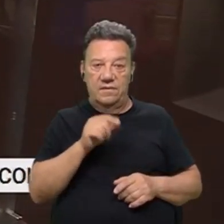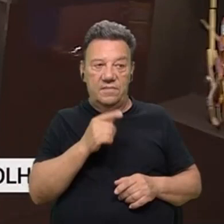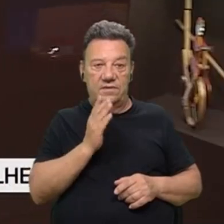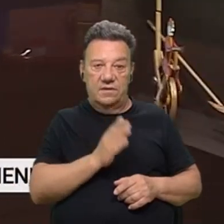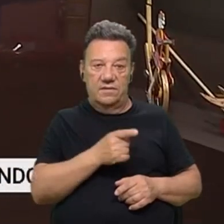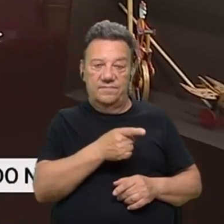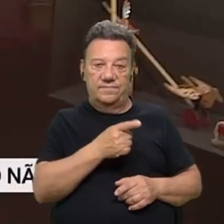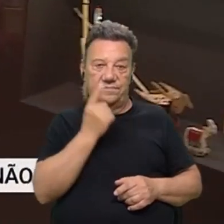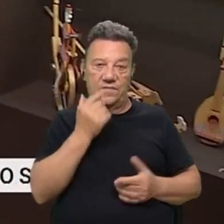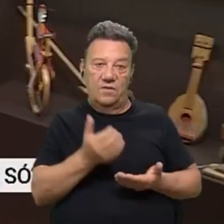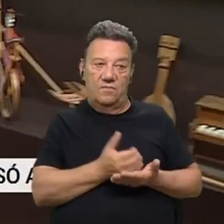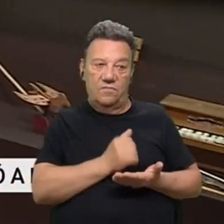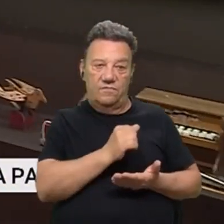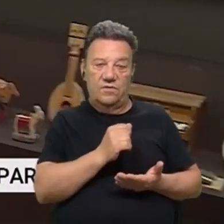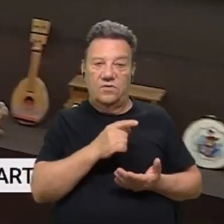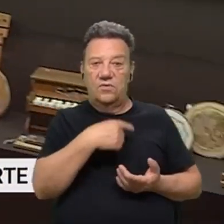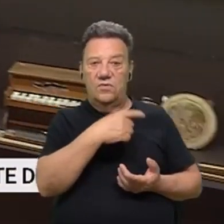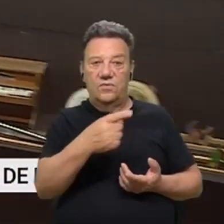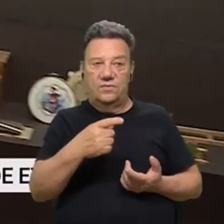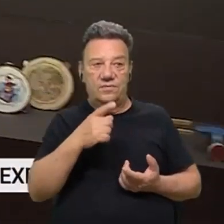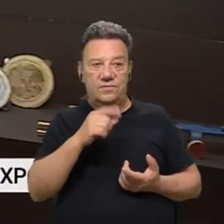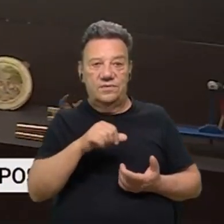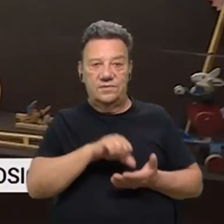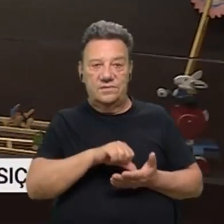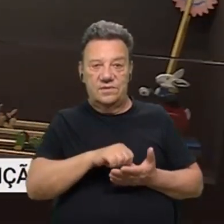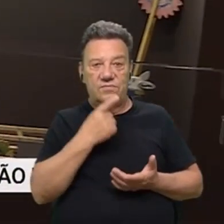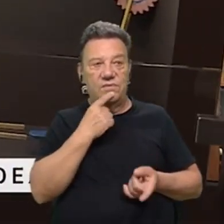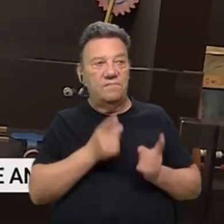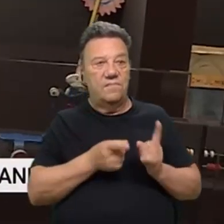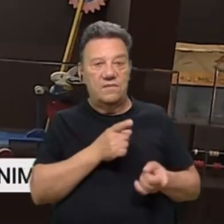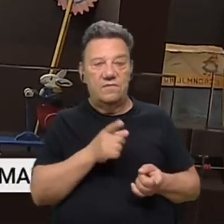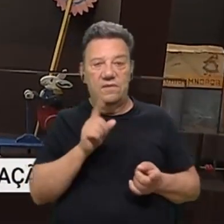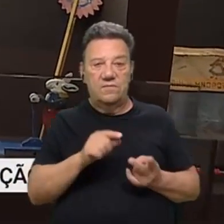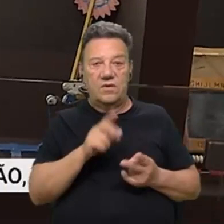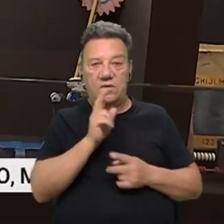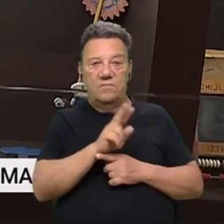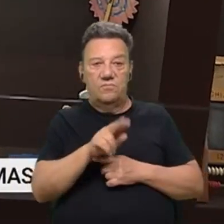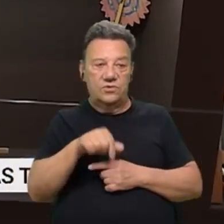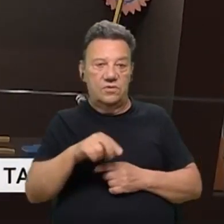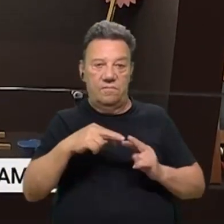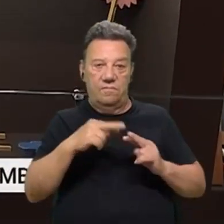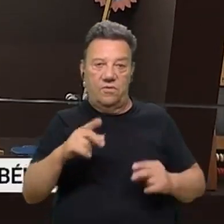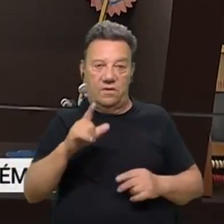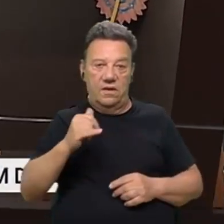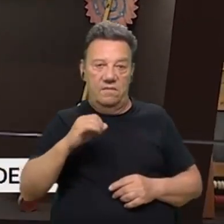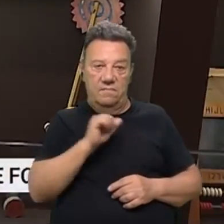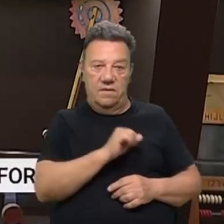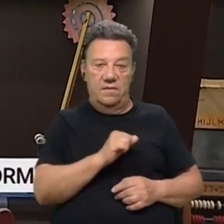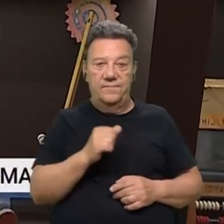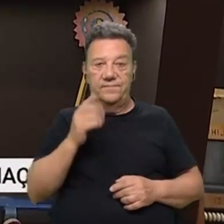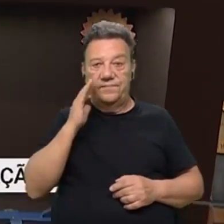está a ser explorado também por outros ah centro educativos e também museus aqui de ponto Lima e